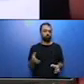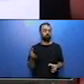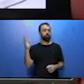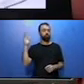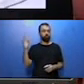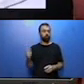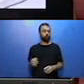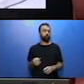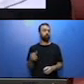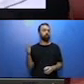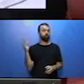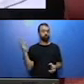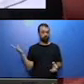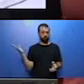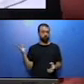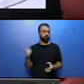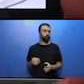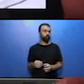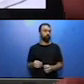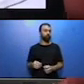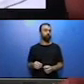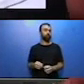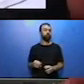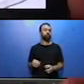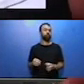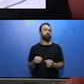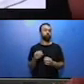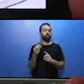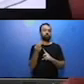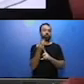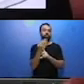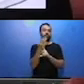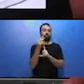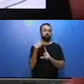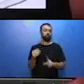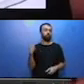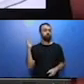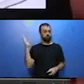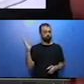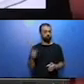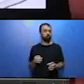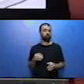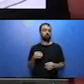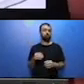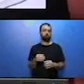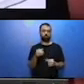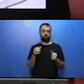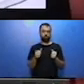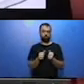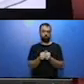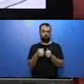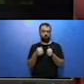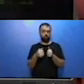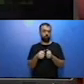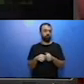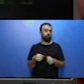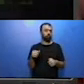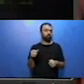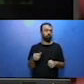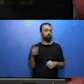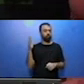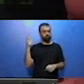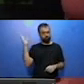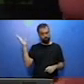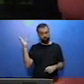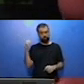inhame. Alimentos à base de trigo, pães, bolos, biscoitos.